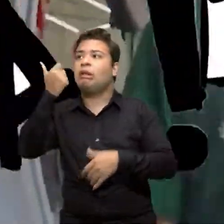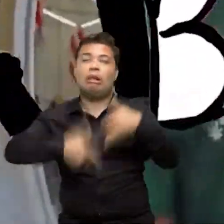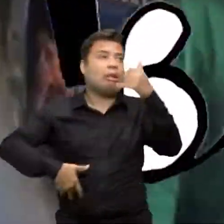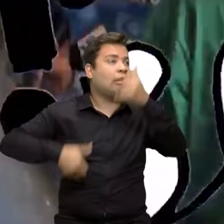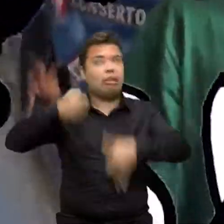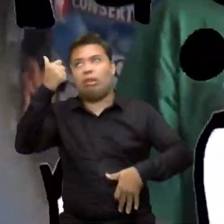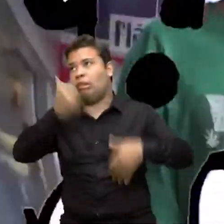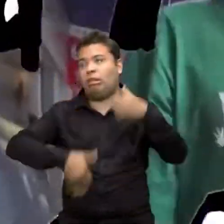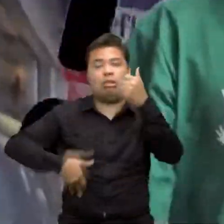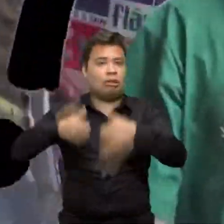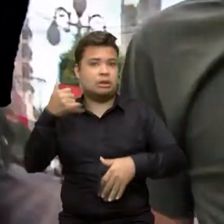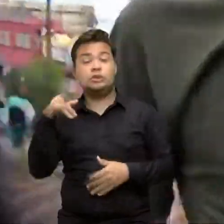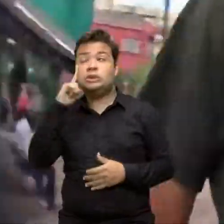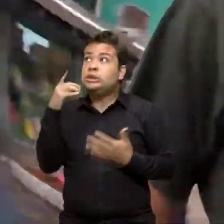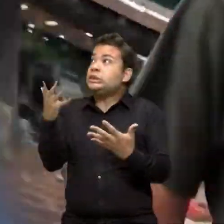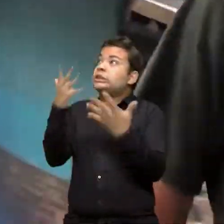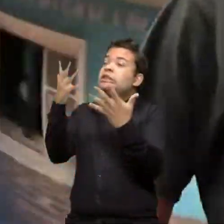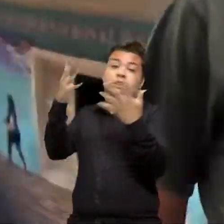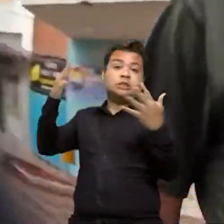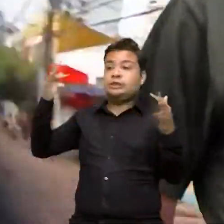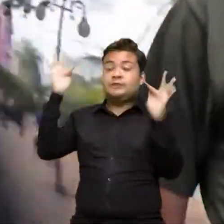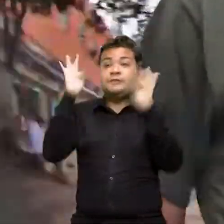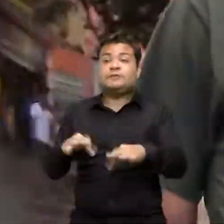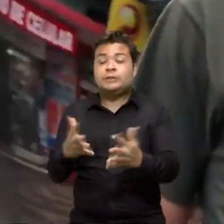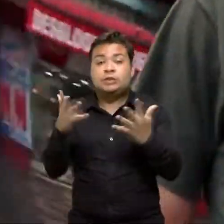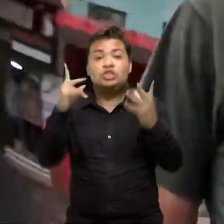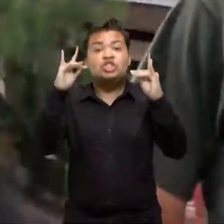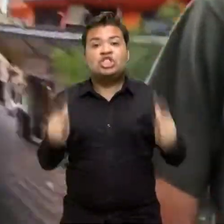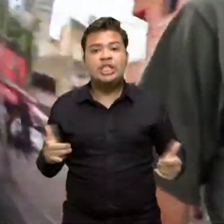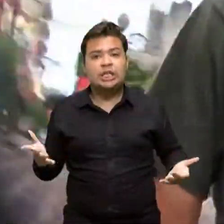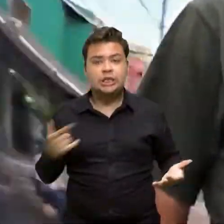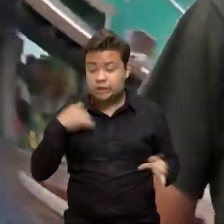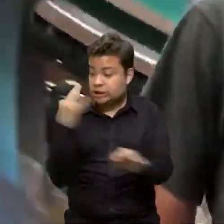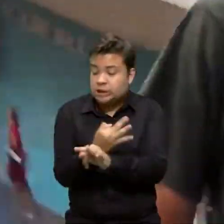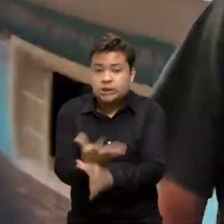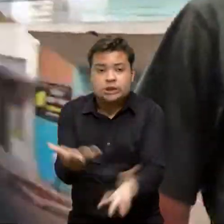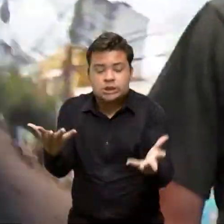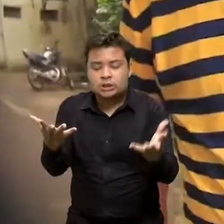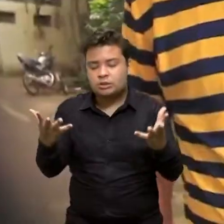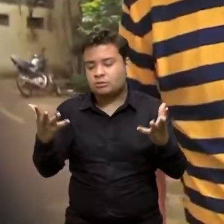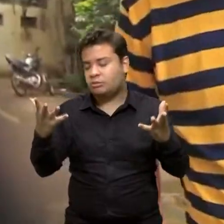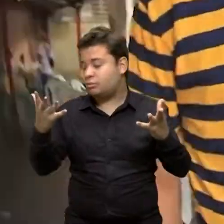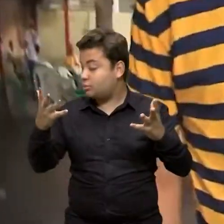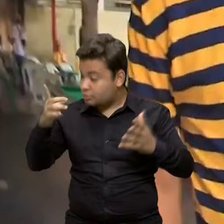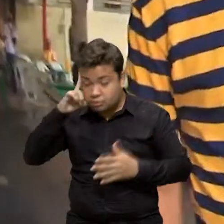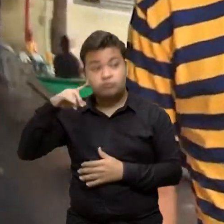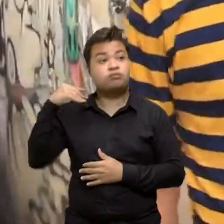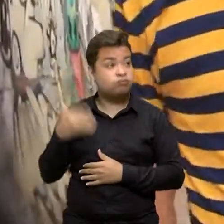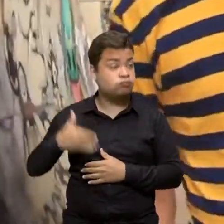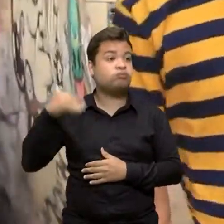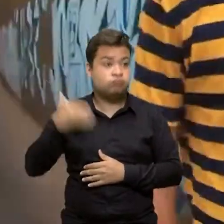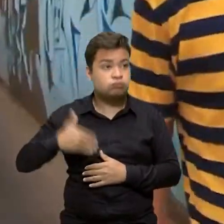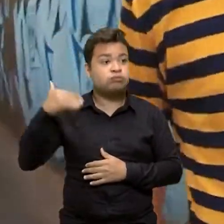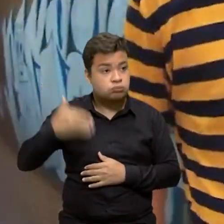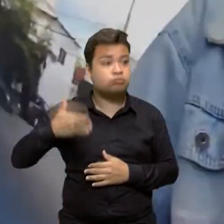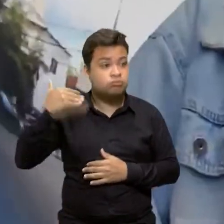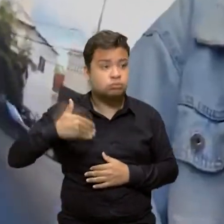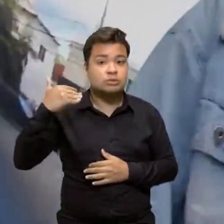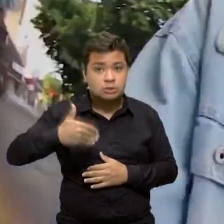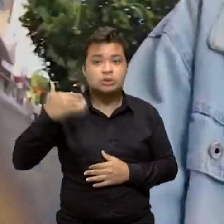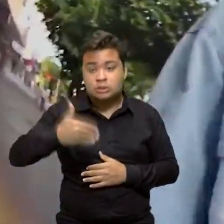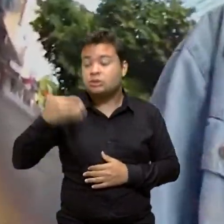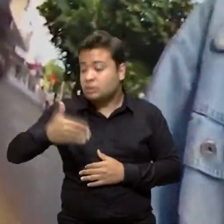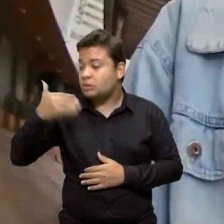blá blá. Todo dia até quando eu vou suportar esse todo dia?